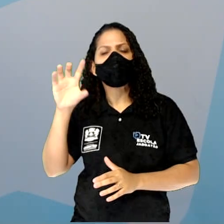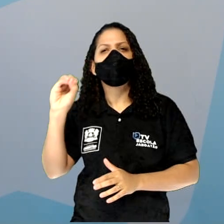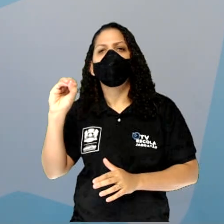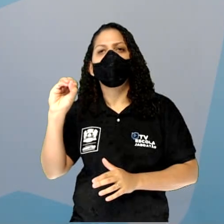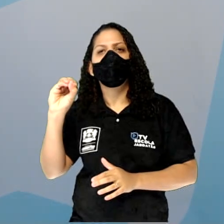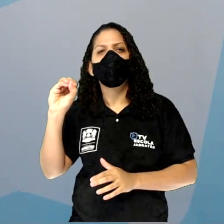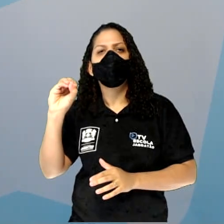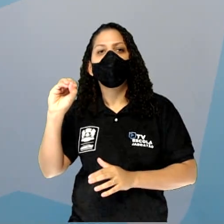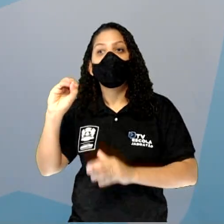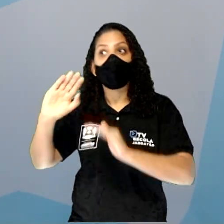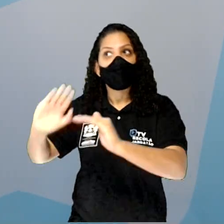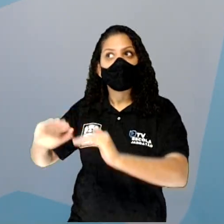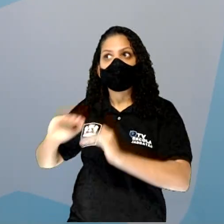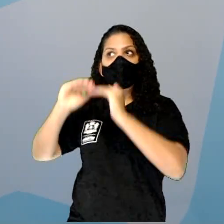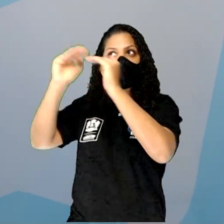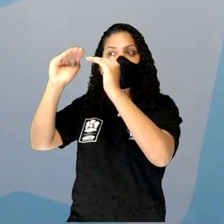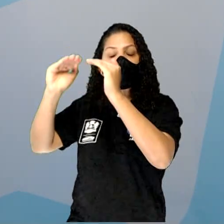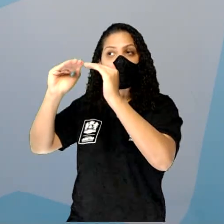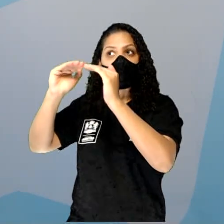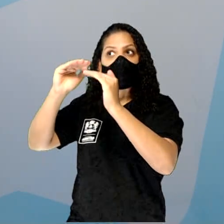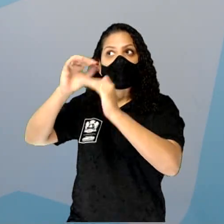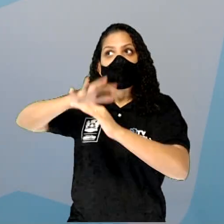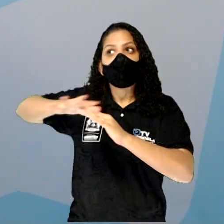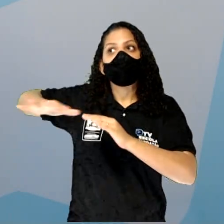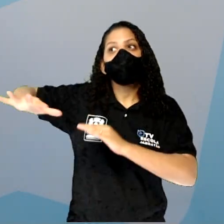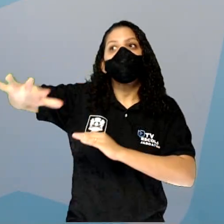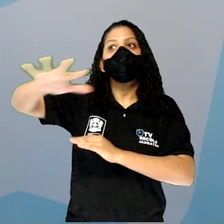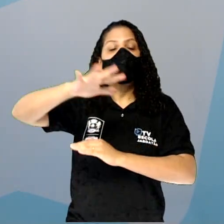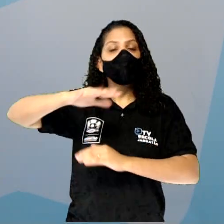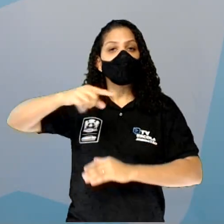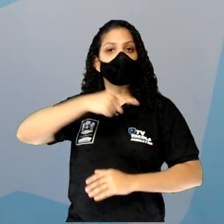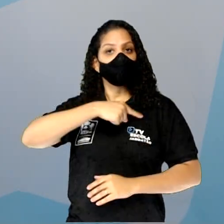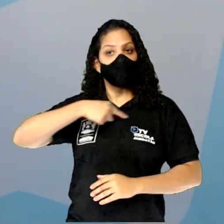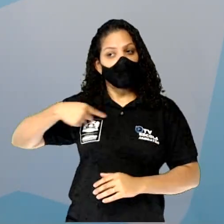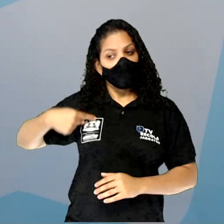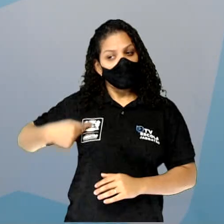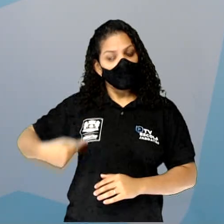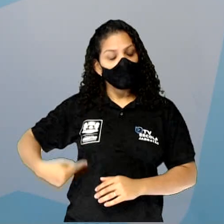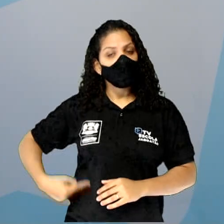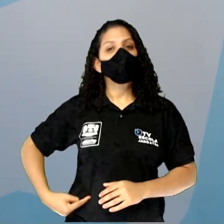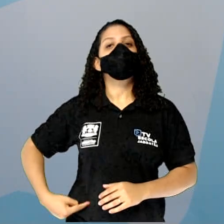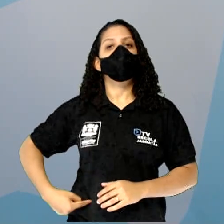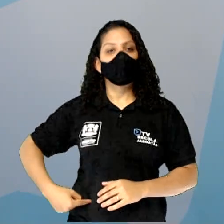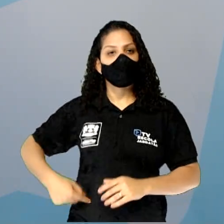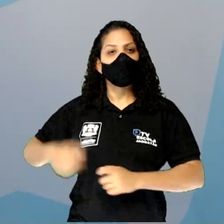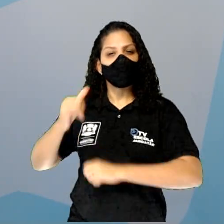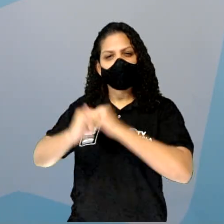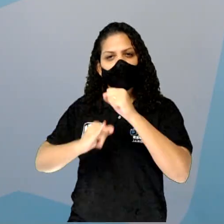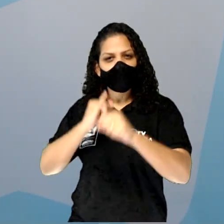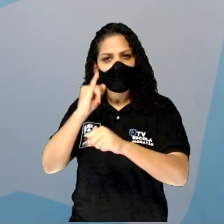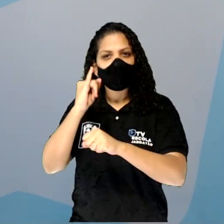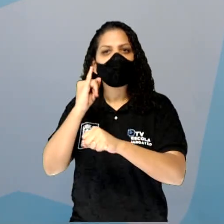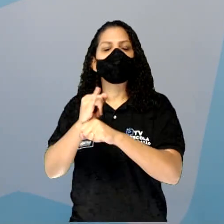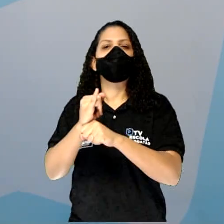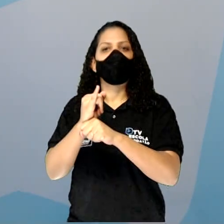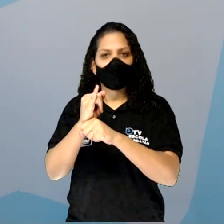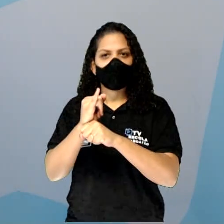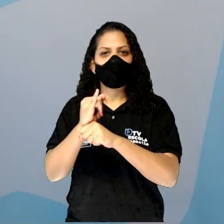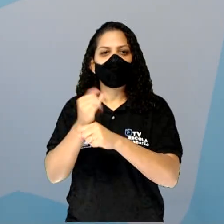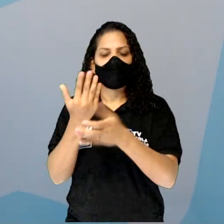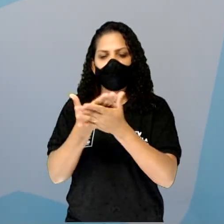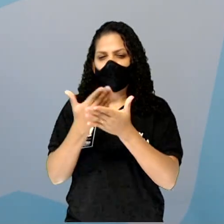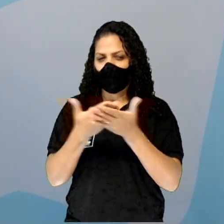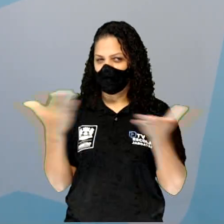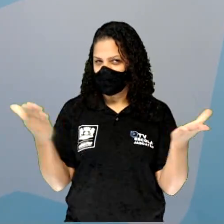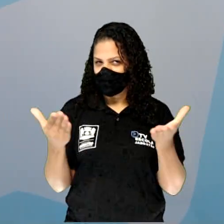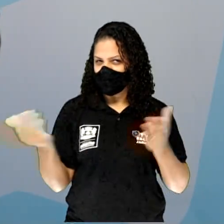Crescimento. Crescimento da China num cenário internacional. É a aula de hoje. Então, vamos lá.